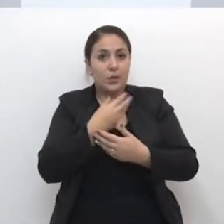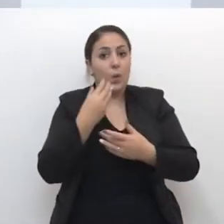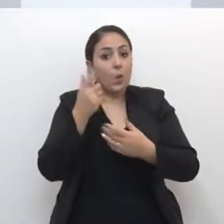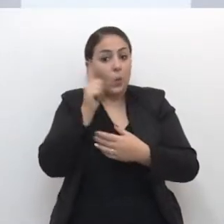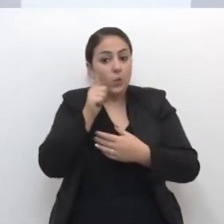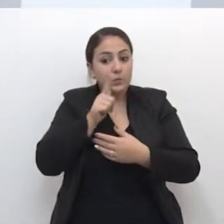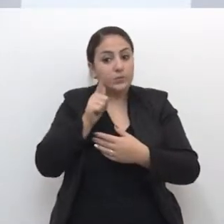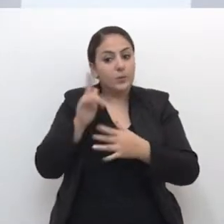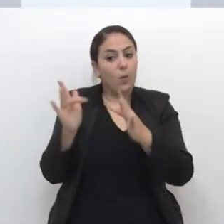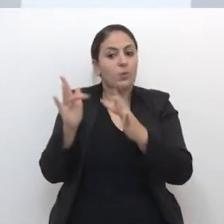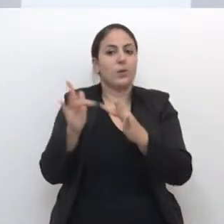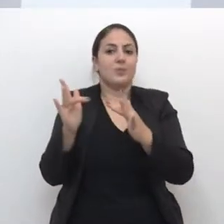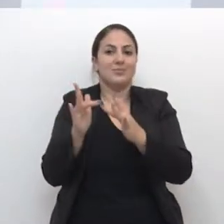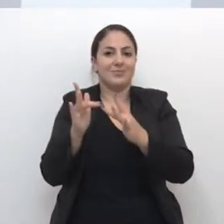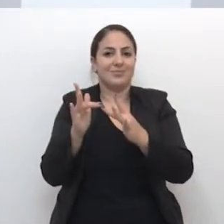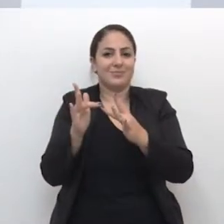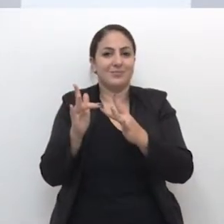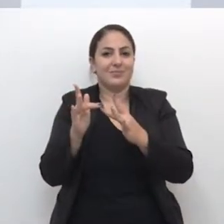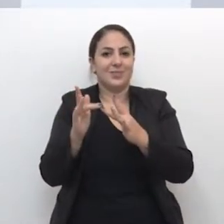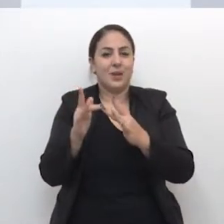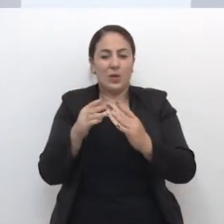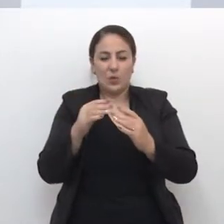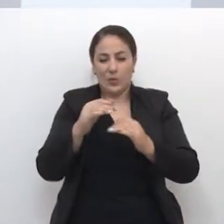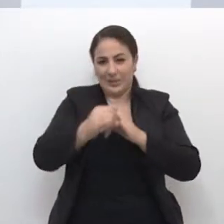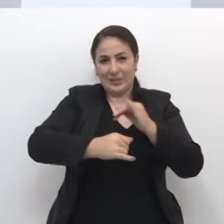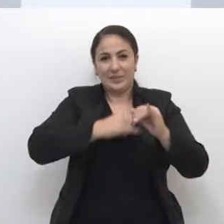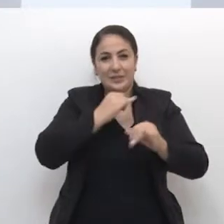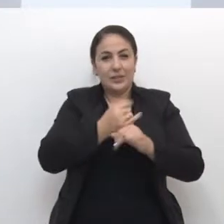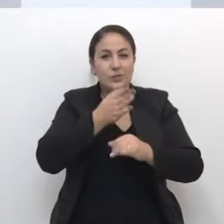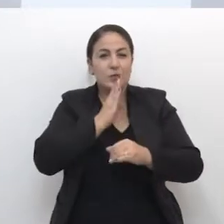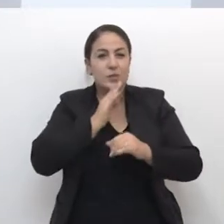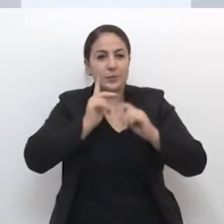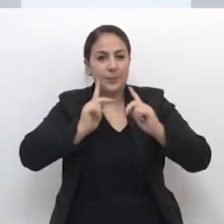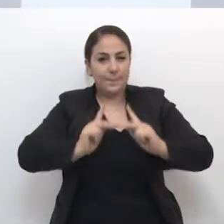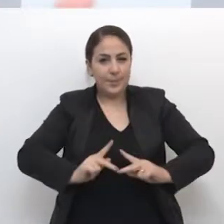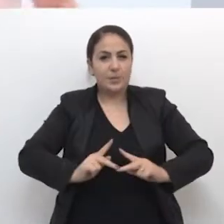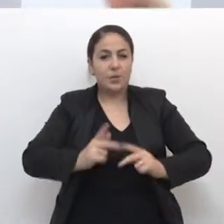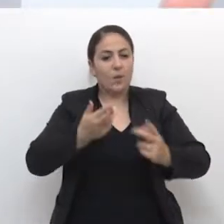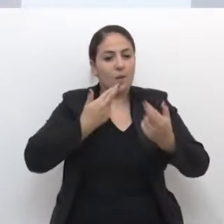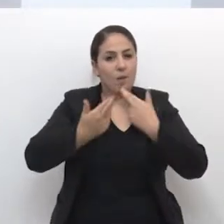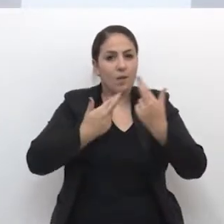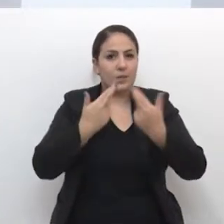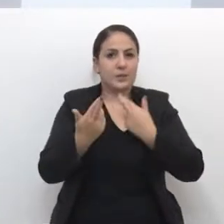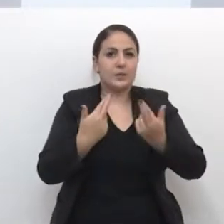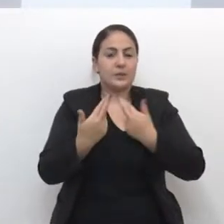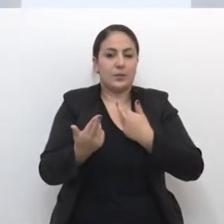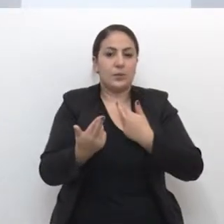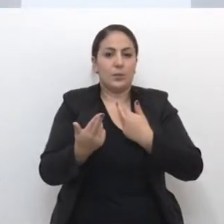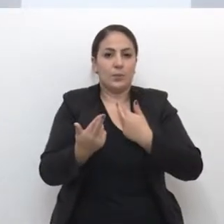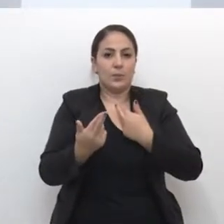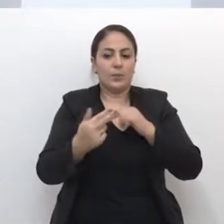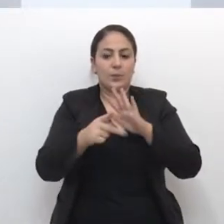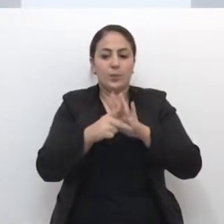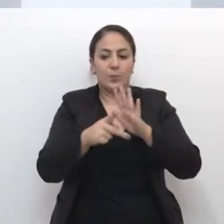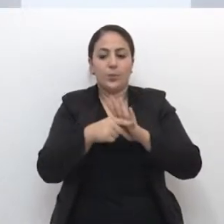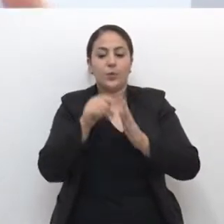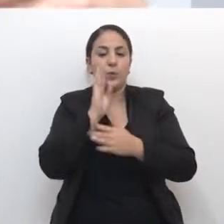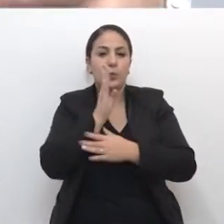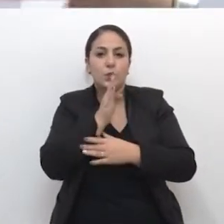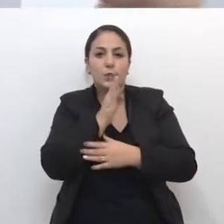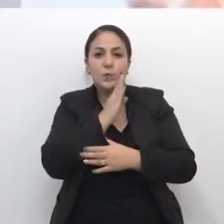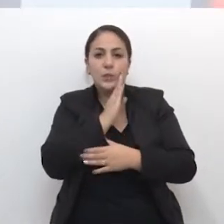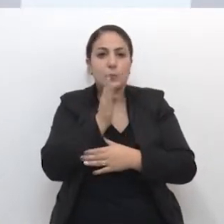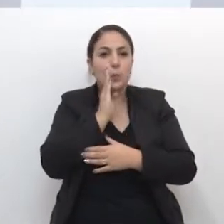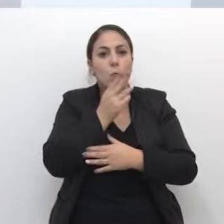consegue contactar. Com o advento da internet, do conhecimento de pessoas que se relacionam pelo